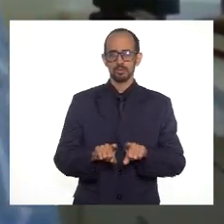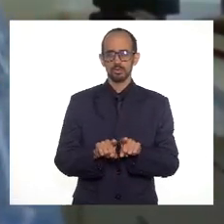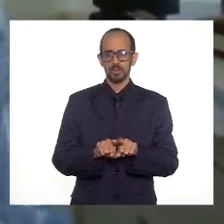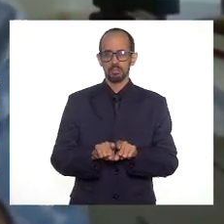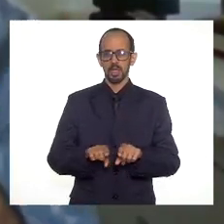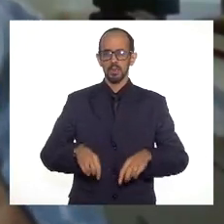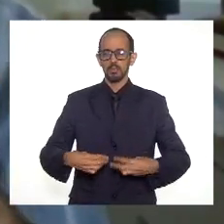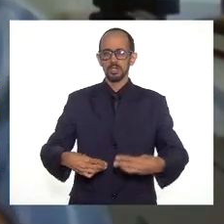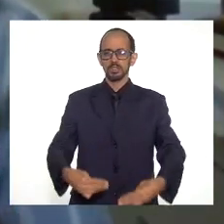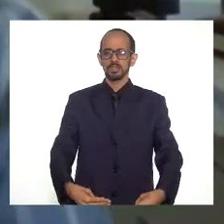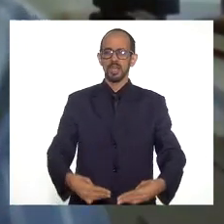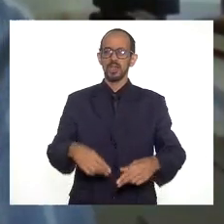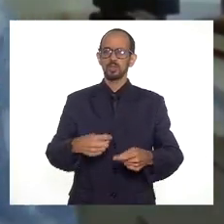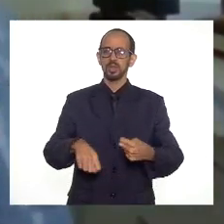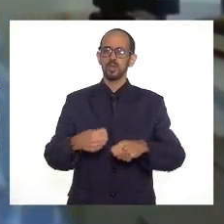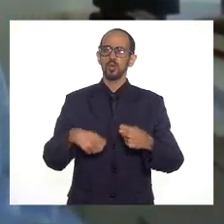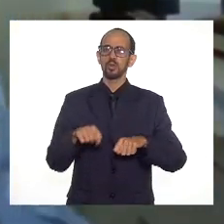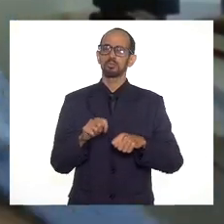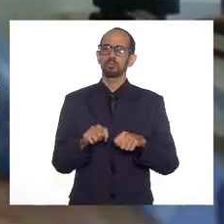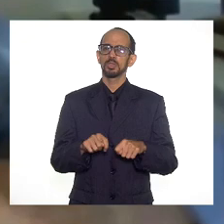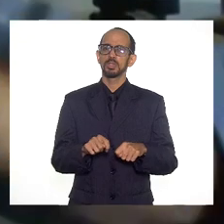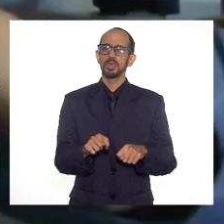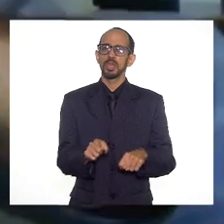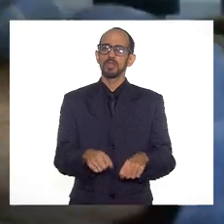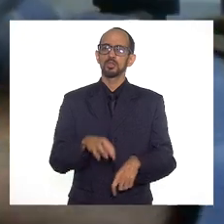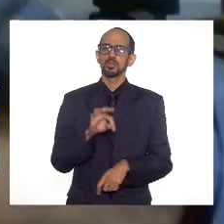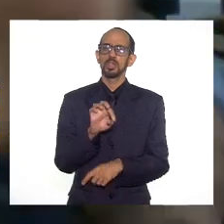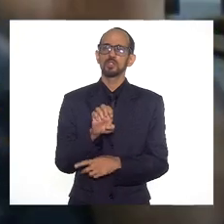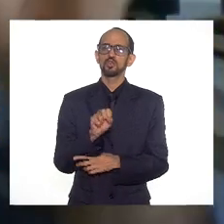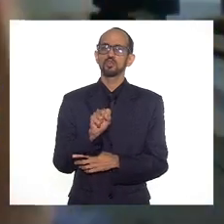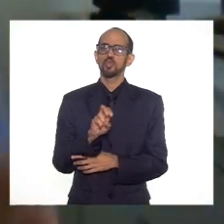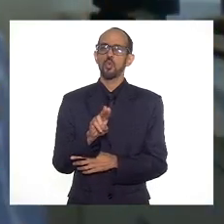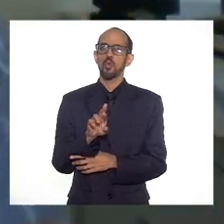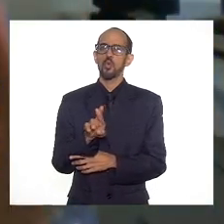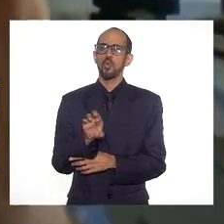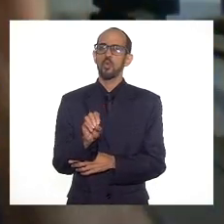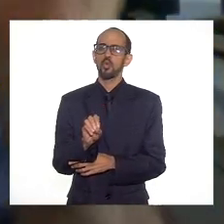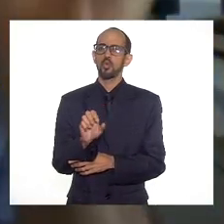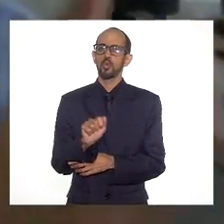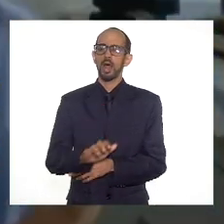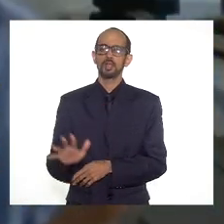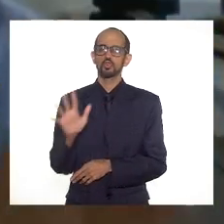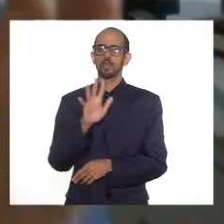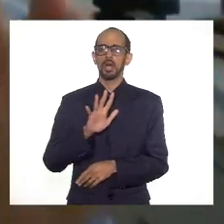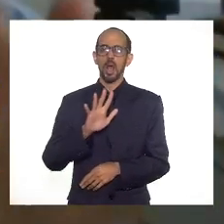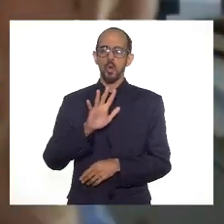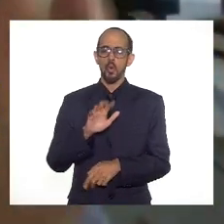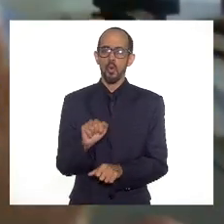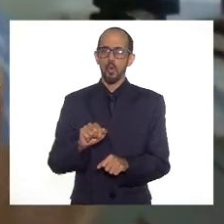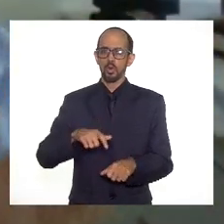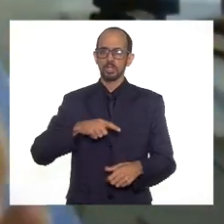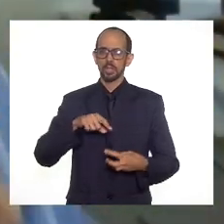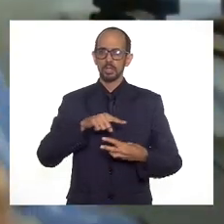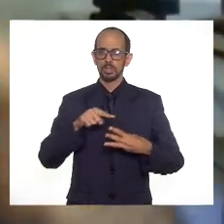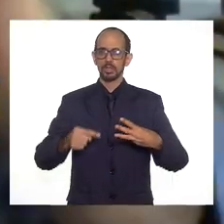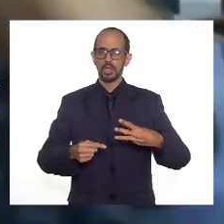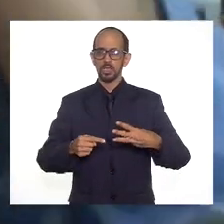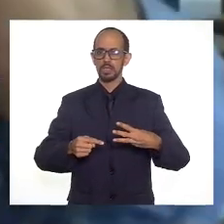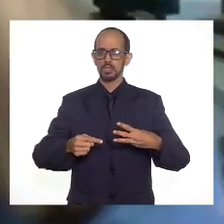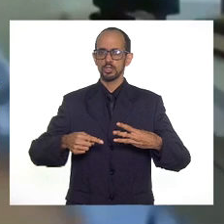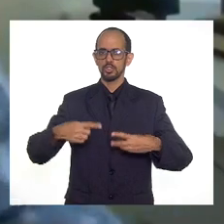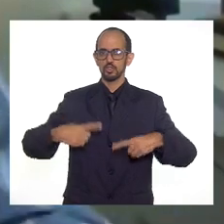da Economia e o Tesouro Nacional, praticamente com três etapas de discussão: